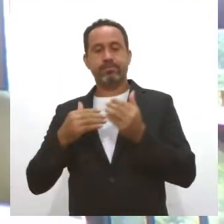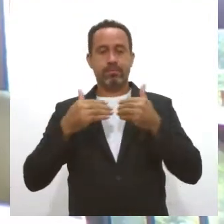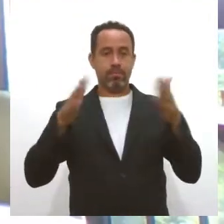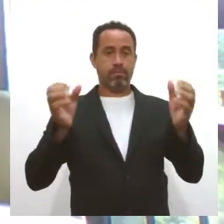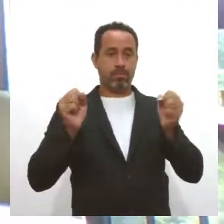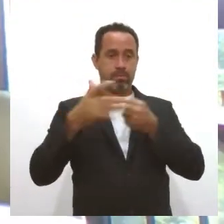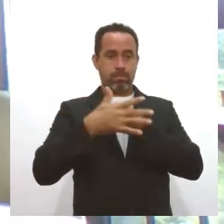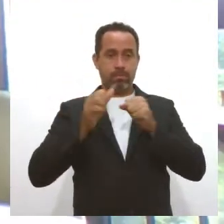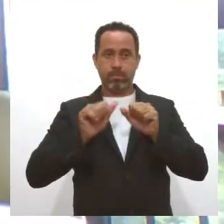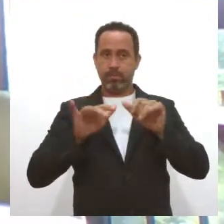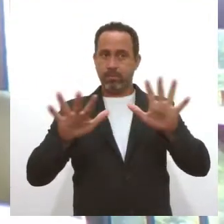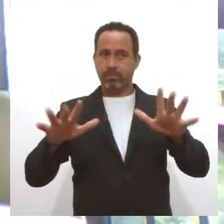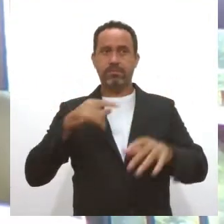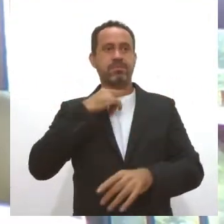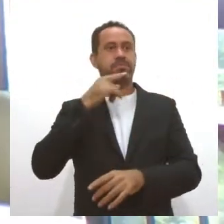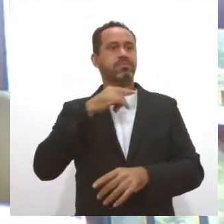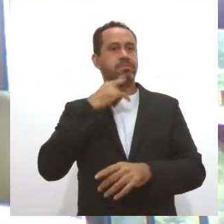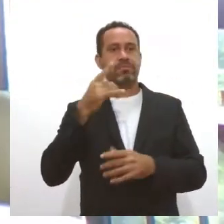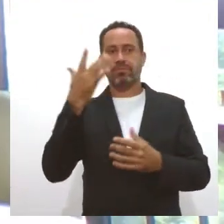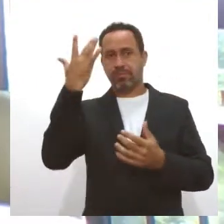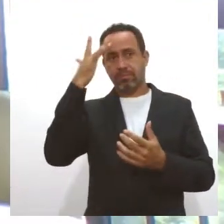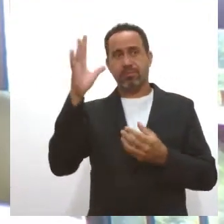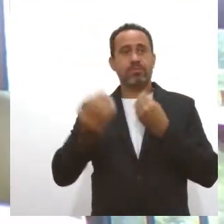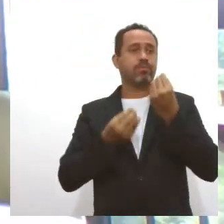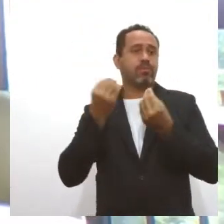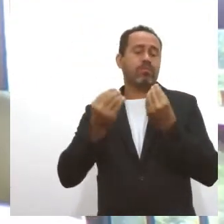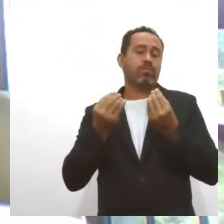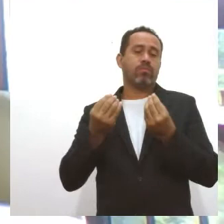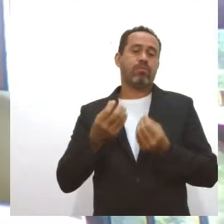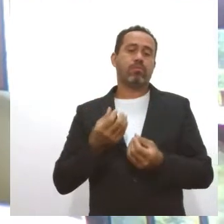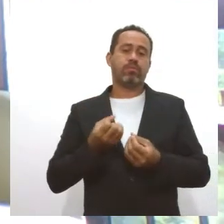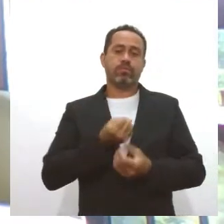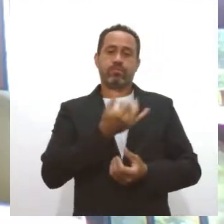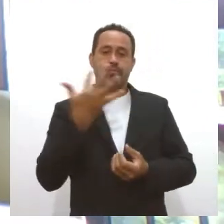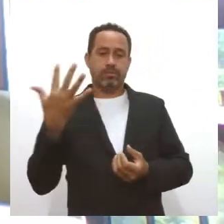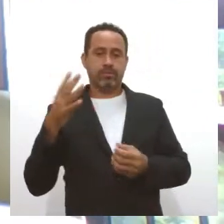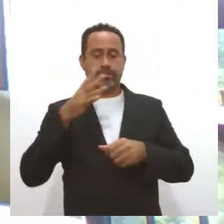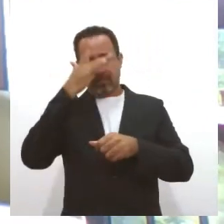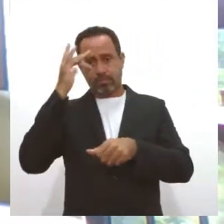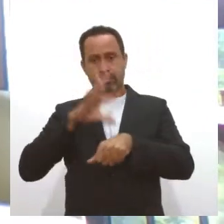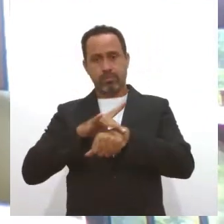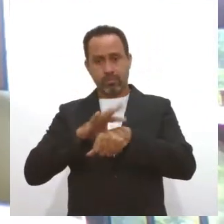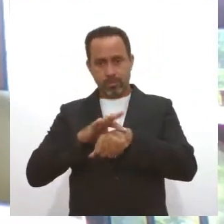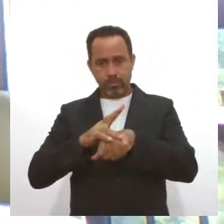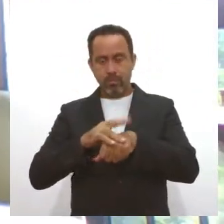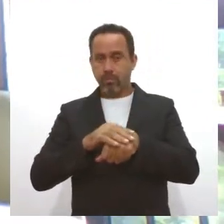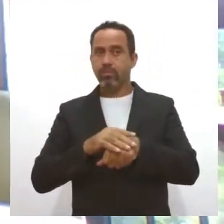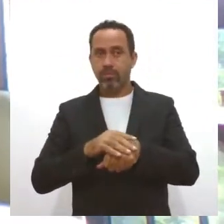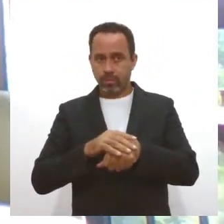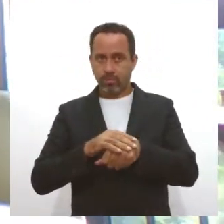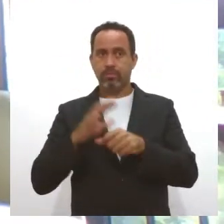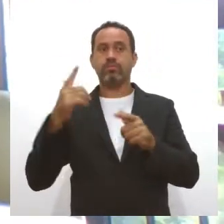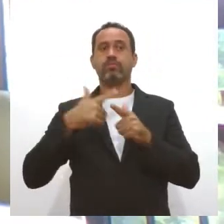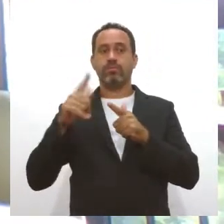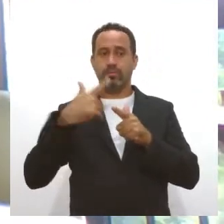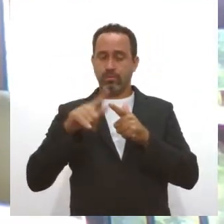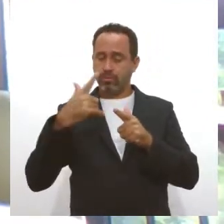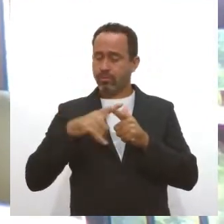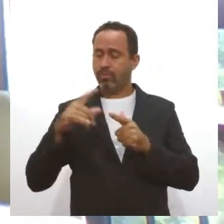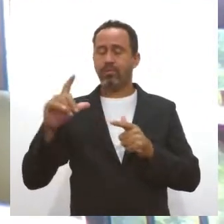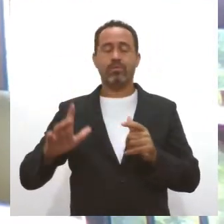pandemia, ninguém estava pronto para receber aquele quantitativo, né, de doentes acometidos pela doença, e doentes